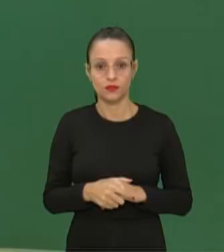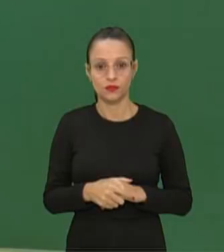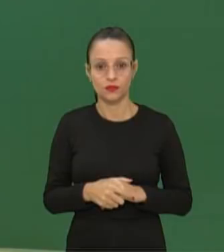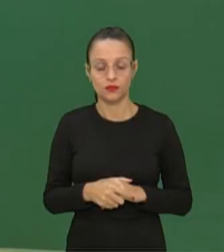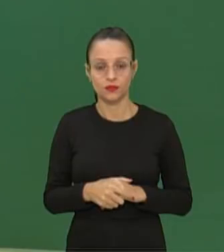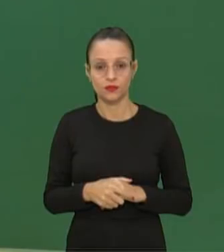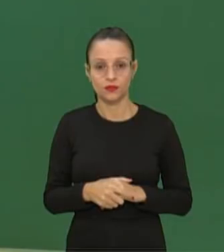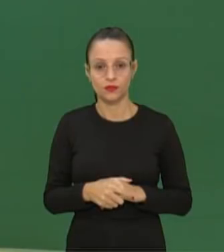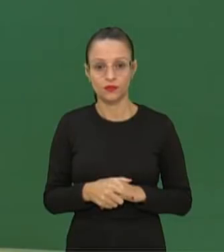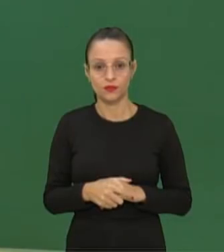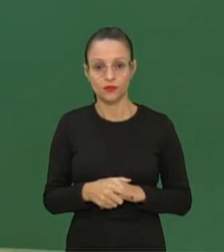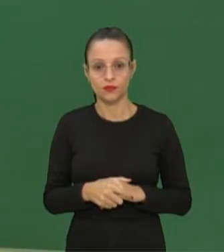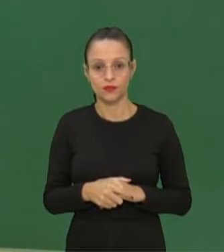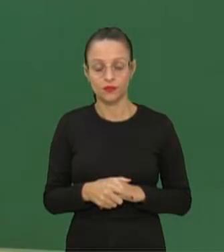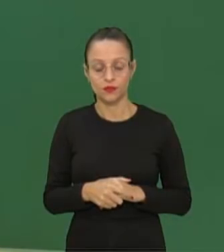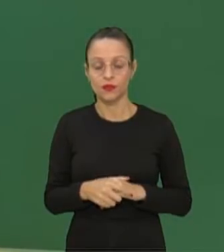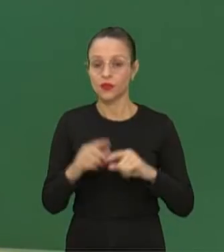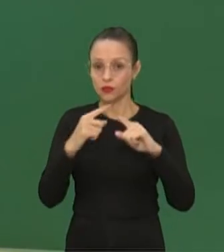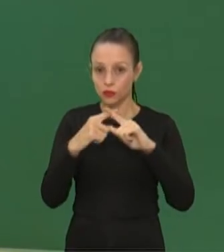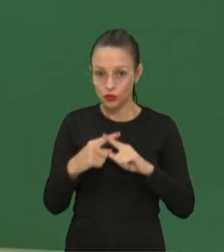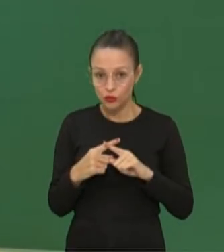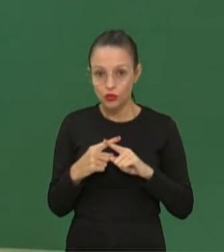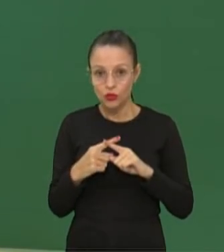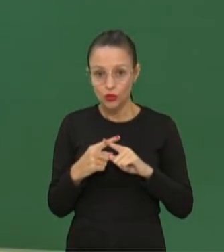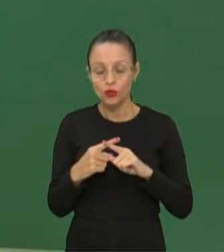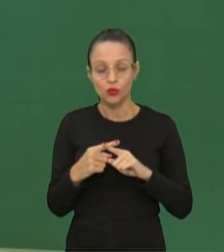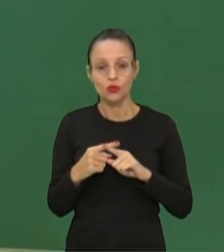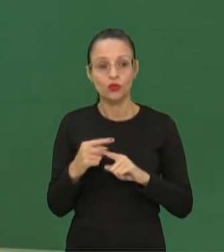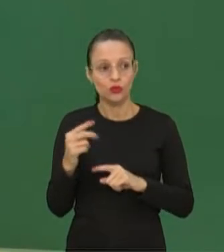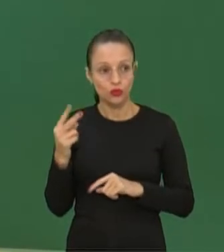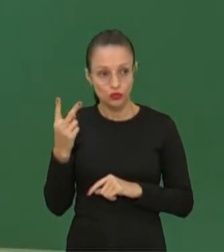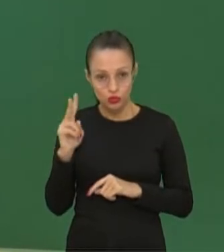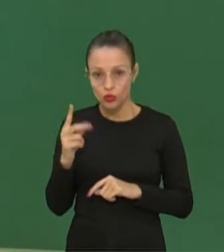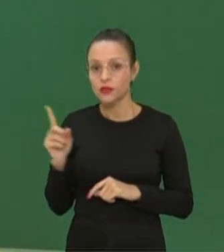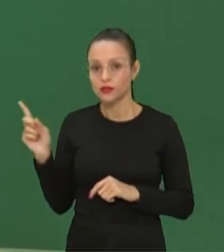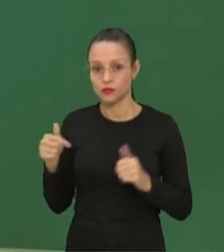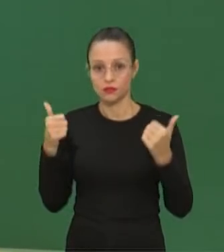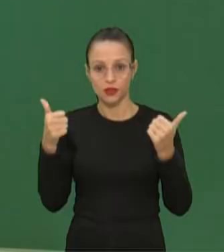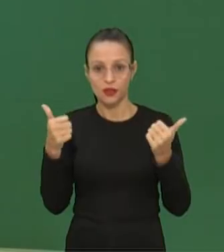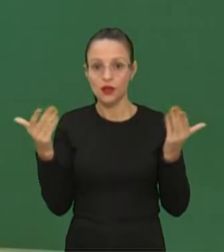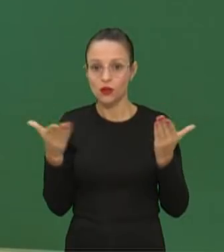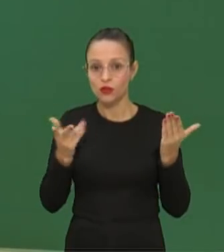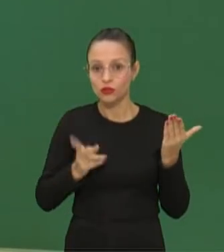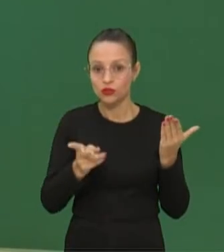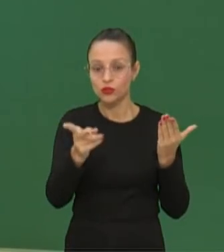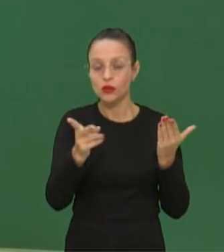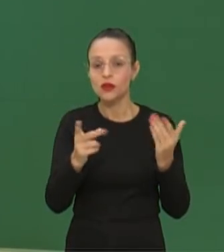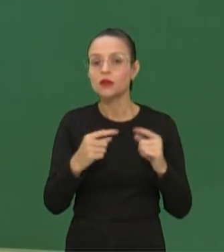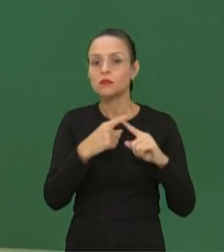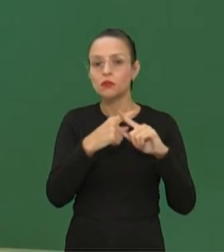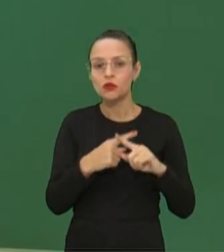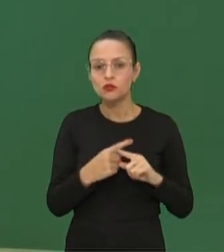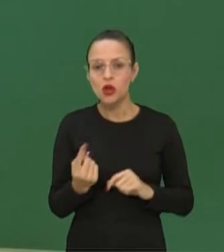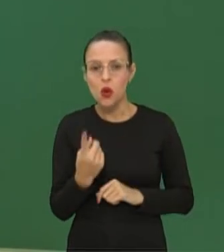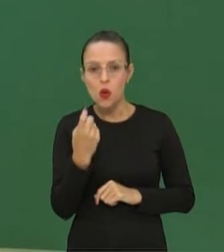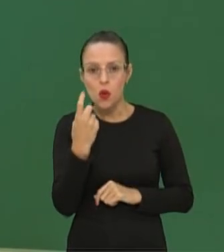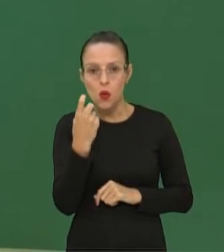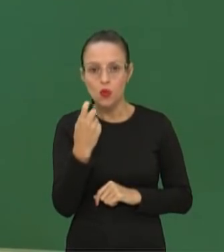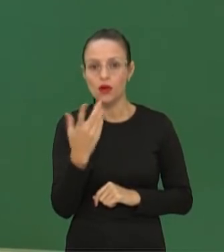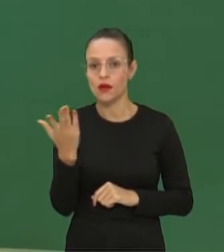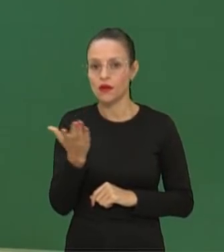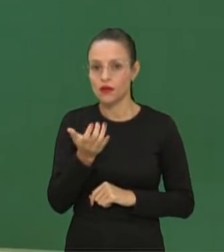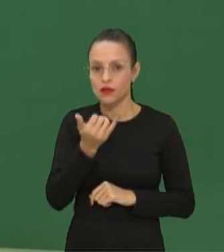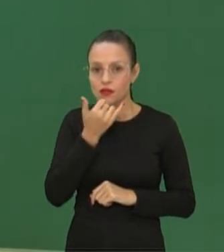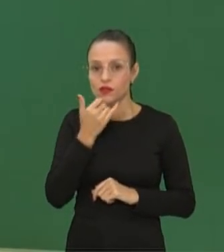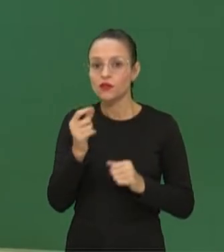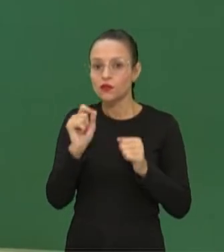Igual a 36. Multiplicou os dois termos? Multiplicou os dois termos? Beleza, então continua. Ah, multipliquei um termo só, professor. Então você tem que